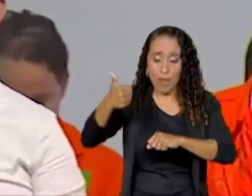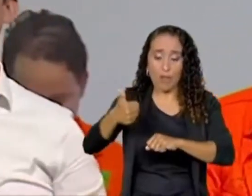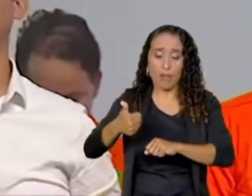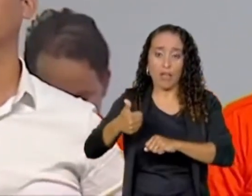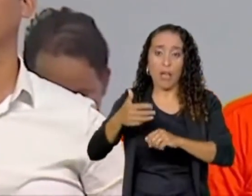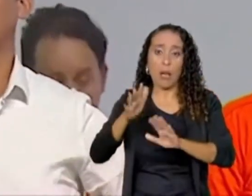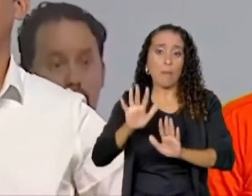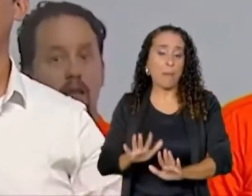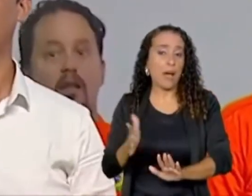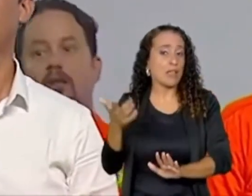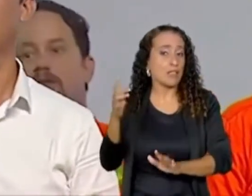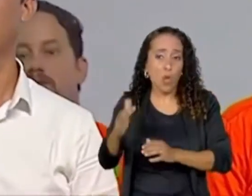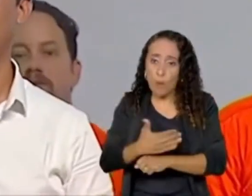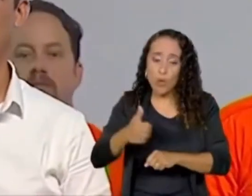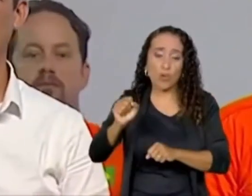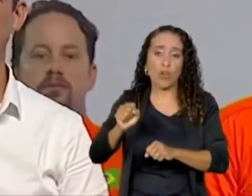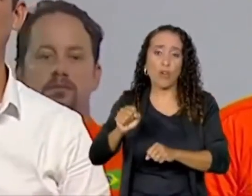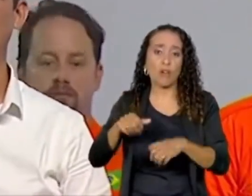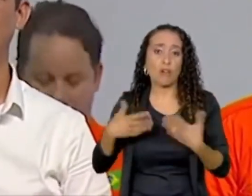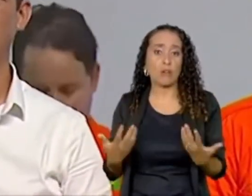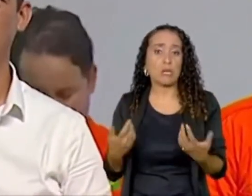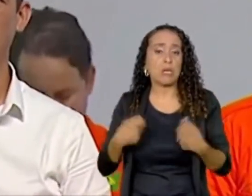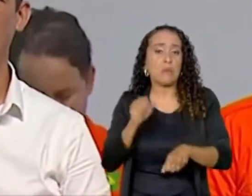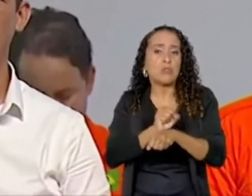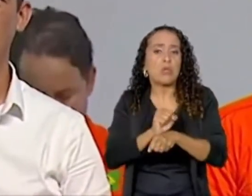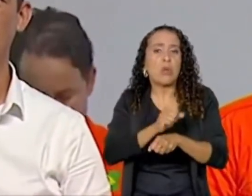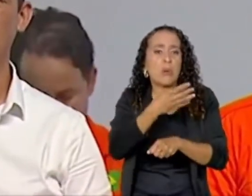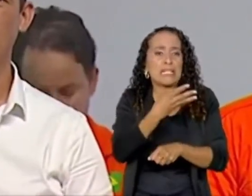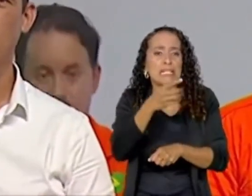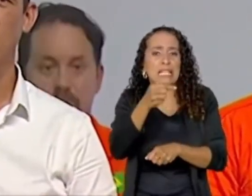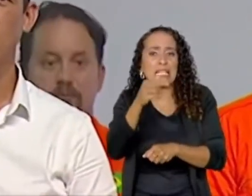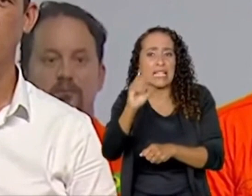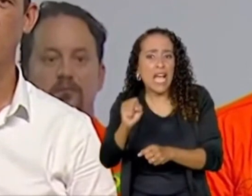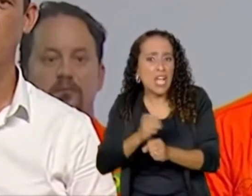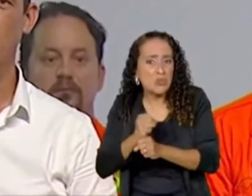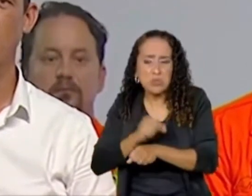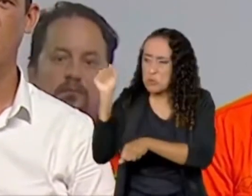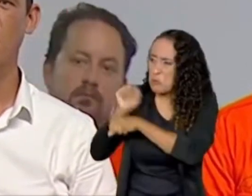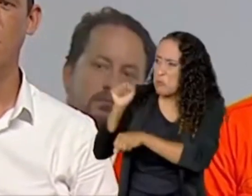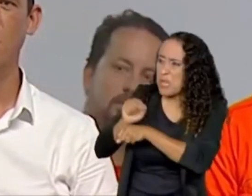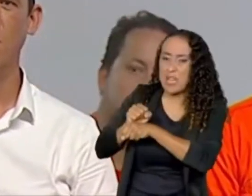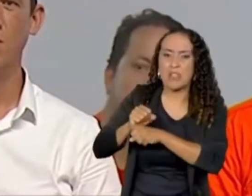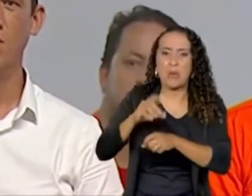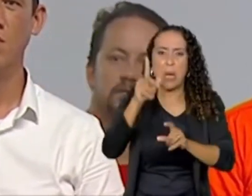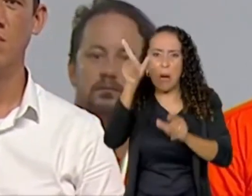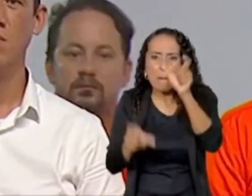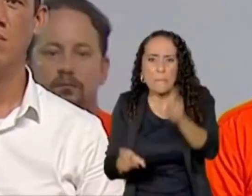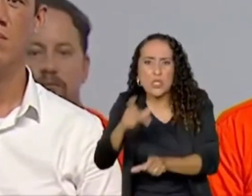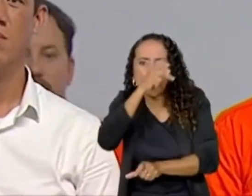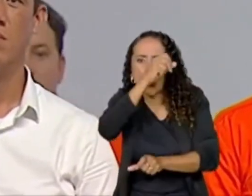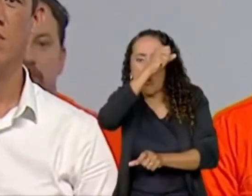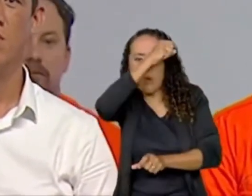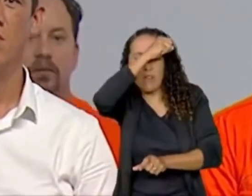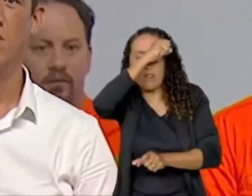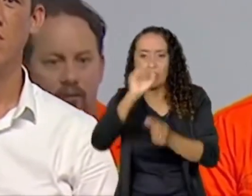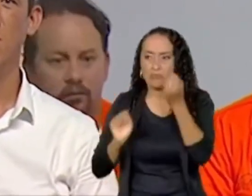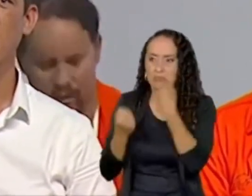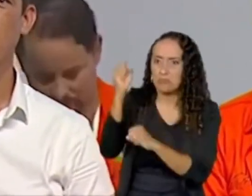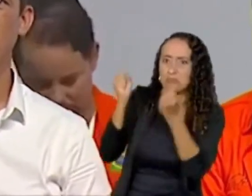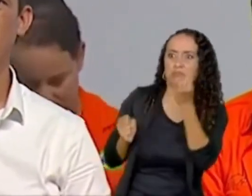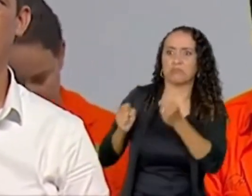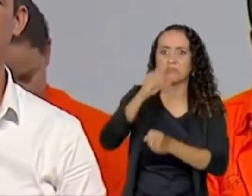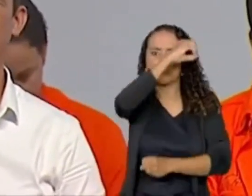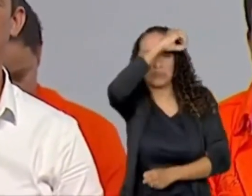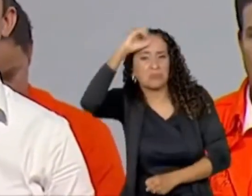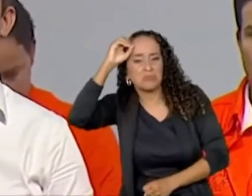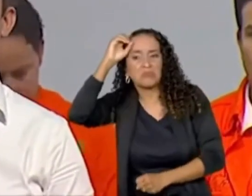que esperar 470 anos para o analfabeto metalúrgico vencer o presidente que mais